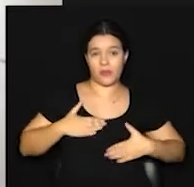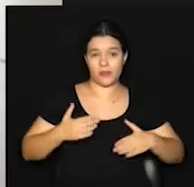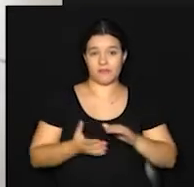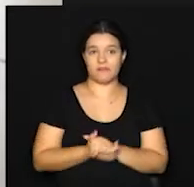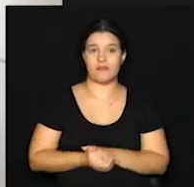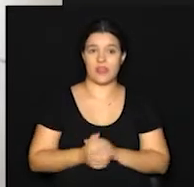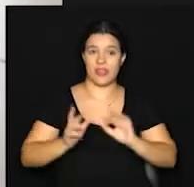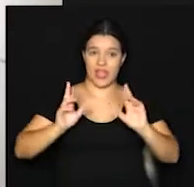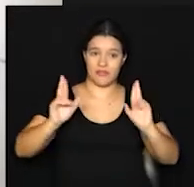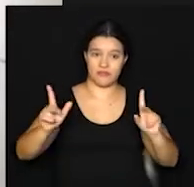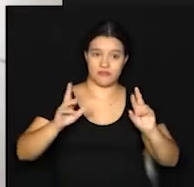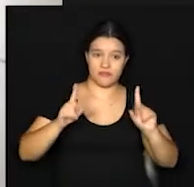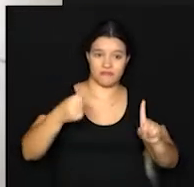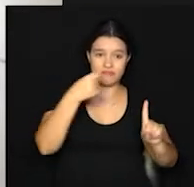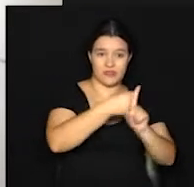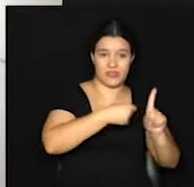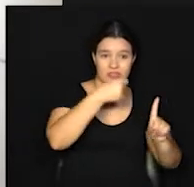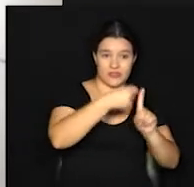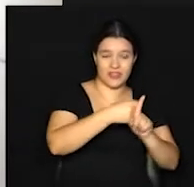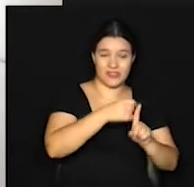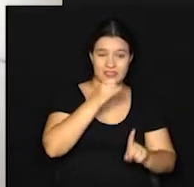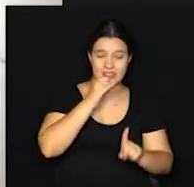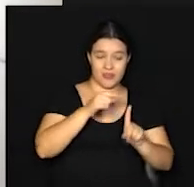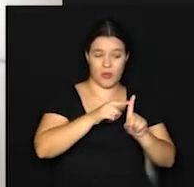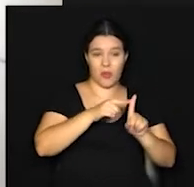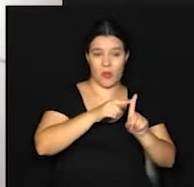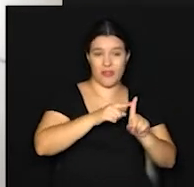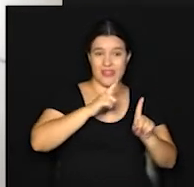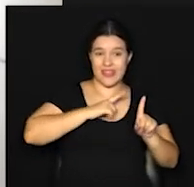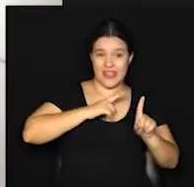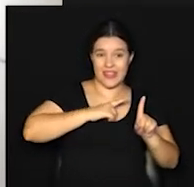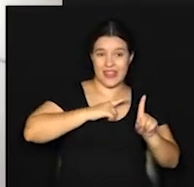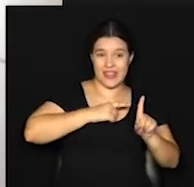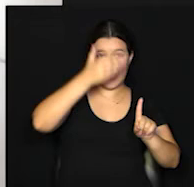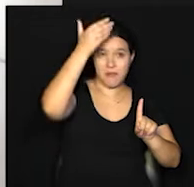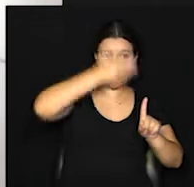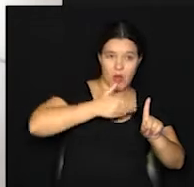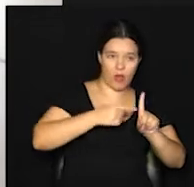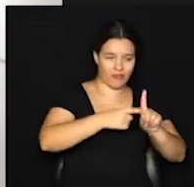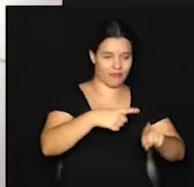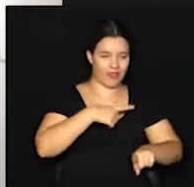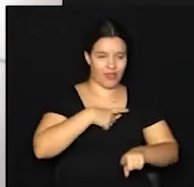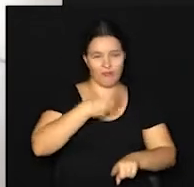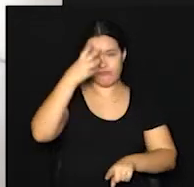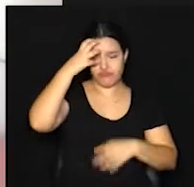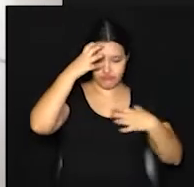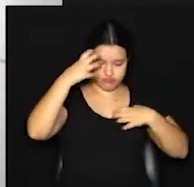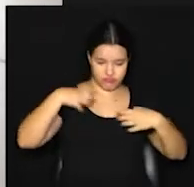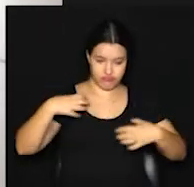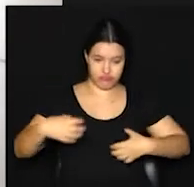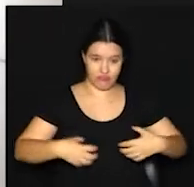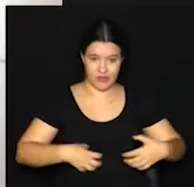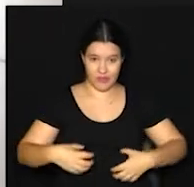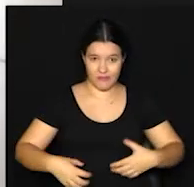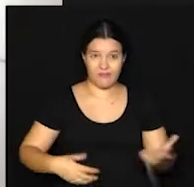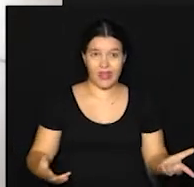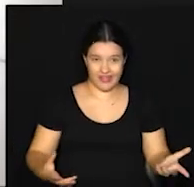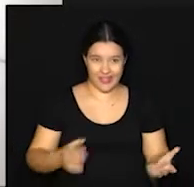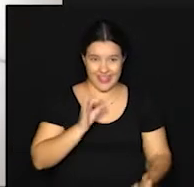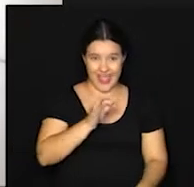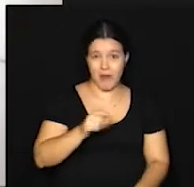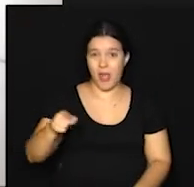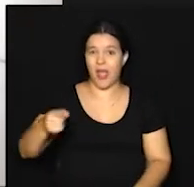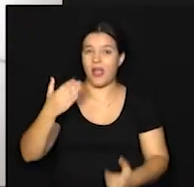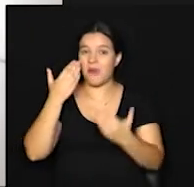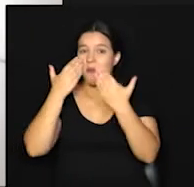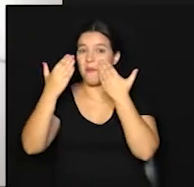diferença do abuso físico, como que você prova um abuso psicológico? É muito difícil, porque você não tem um olho roxo, você